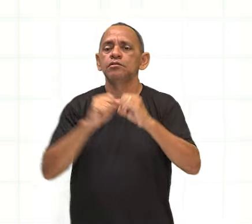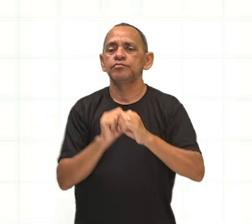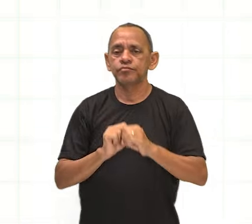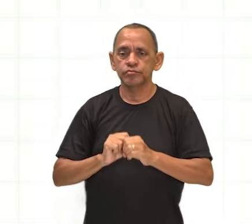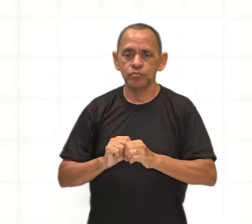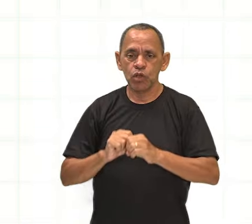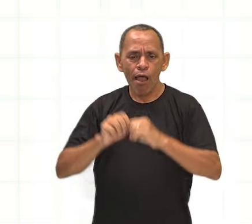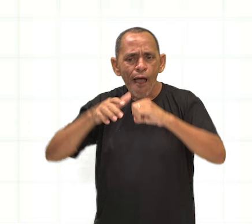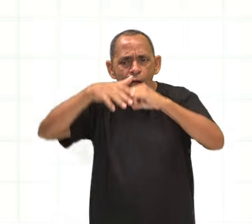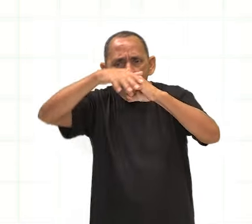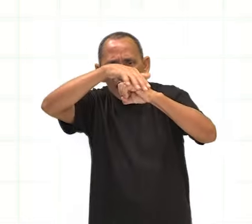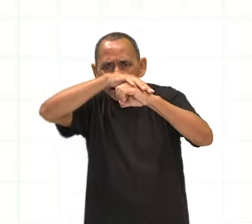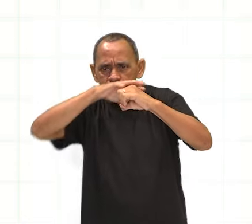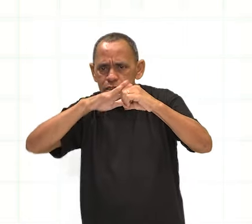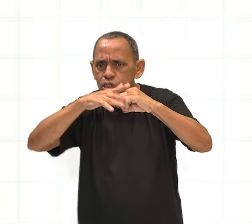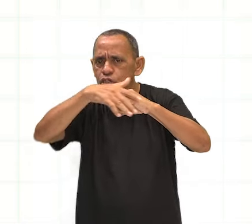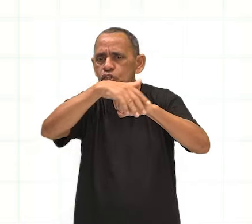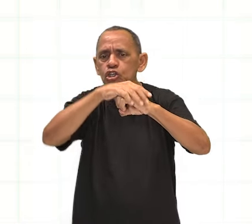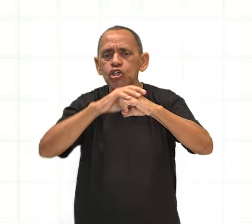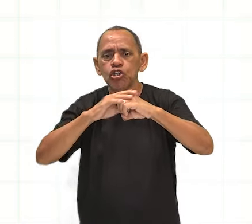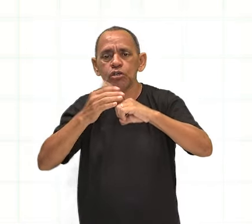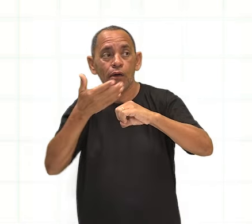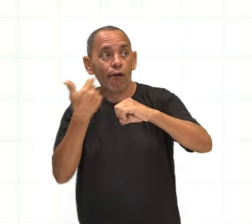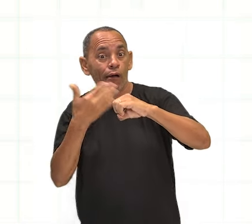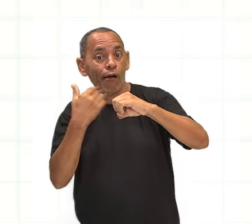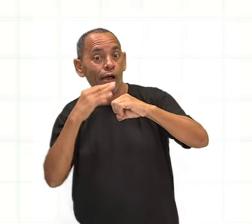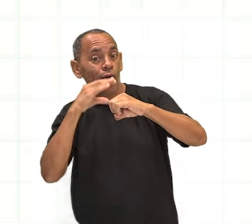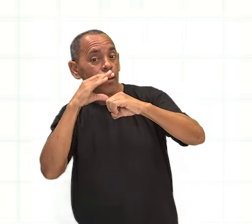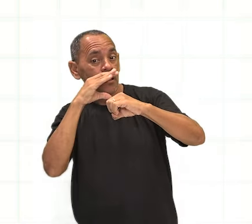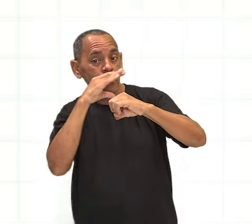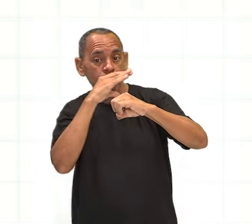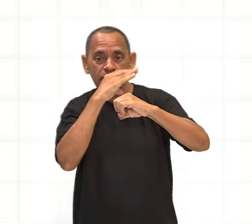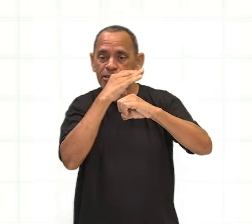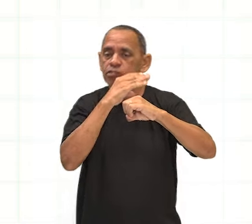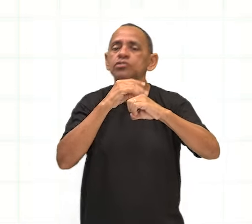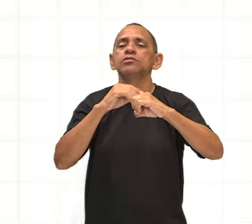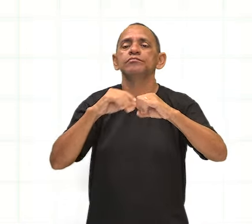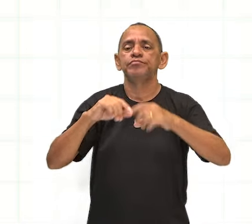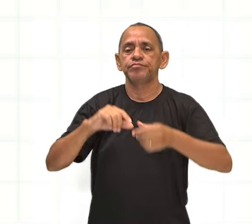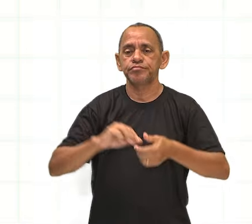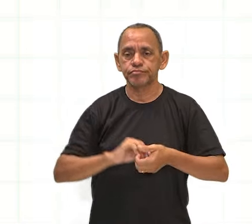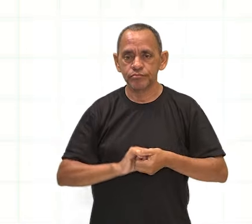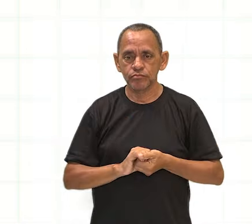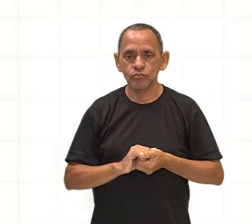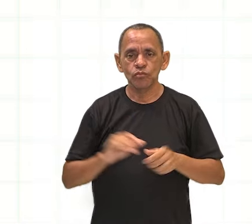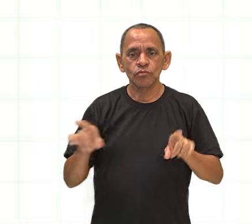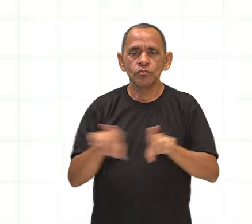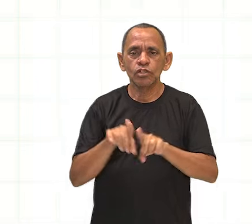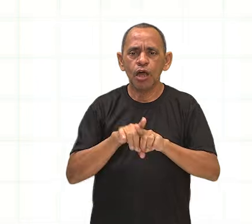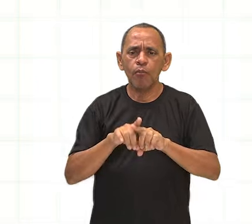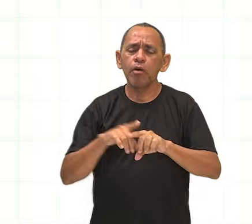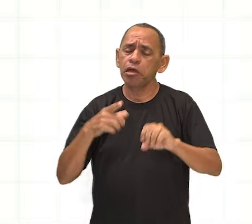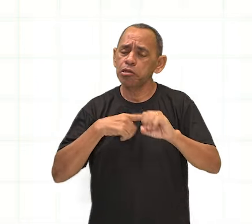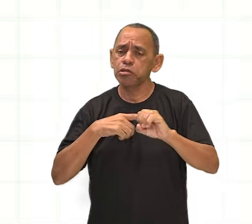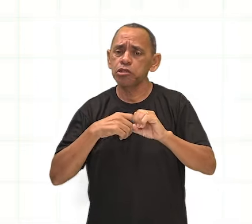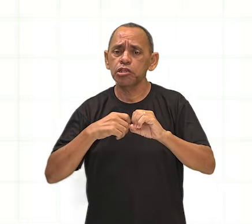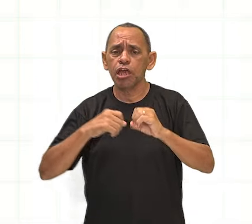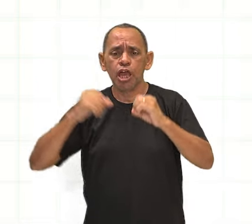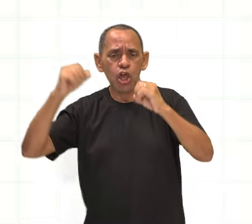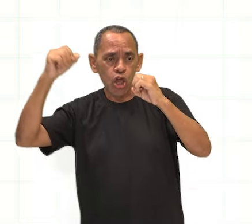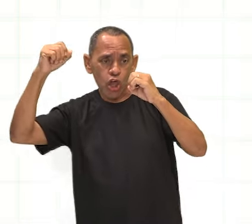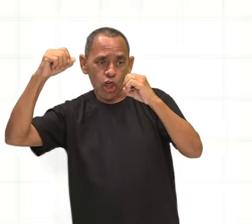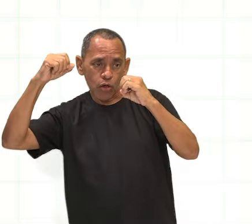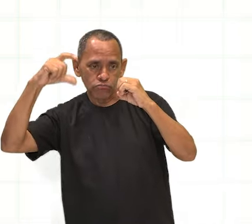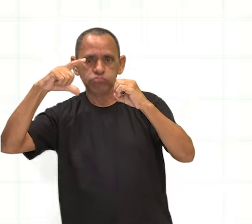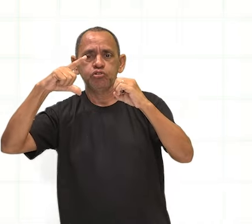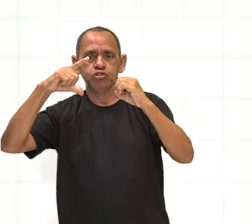essa região. Em contrapartida, nessas outras áreas, né, o Sol ele vai atingir aí de